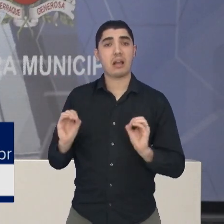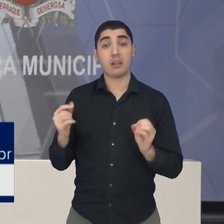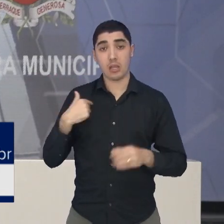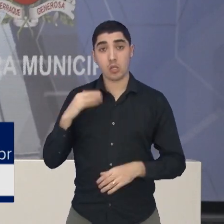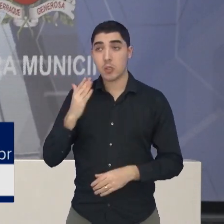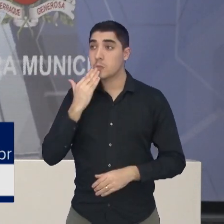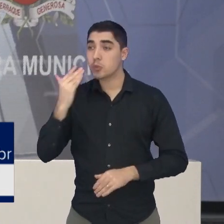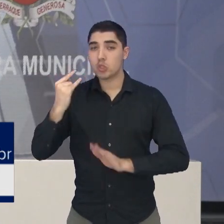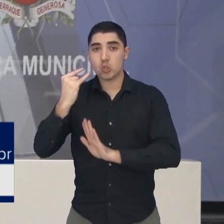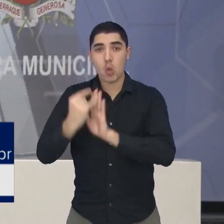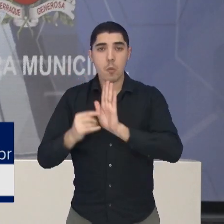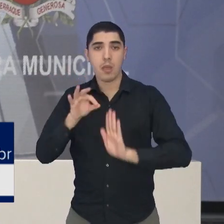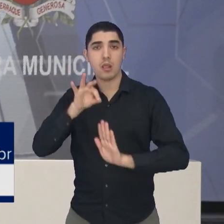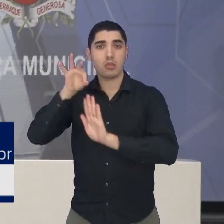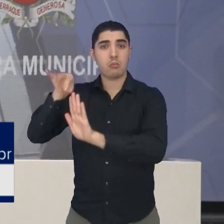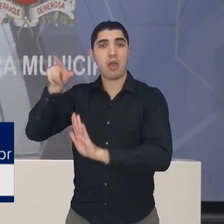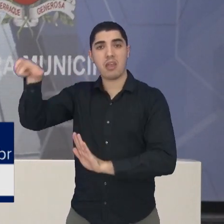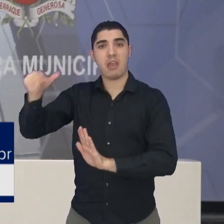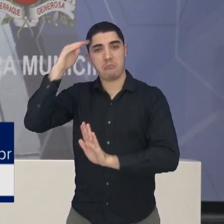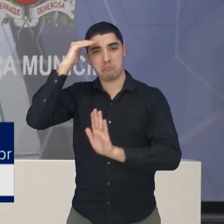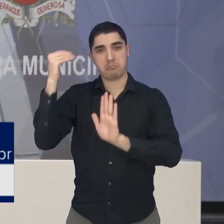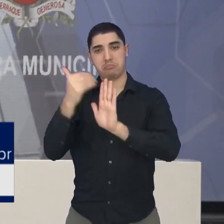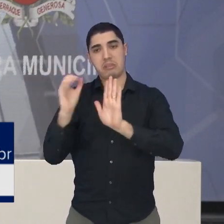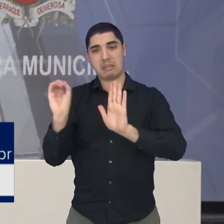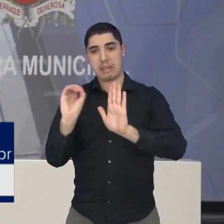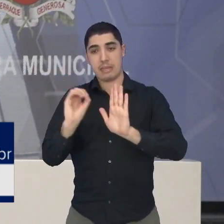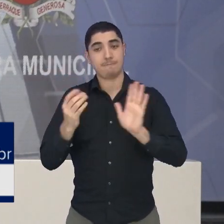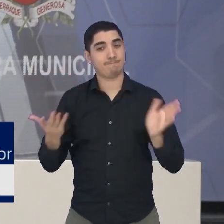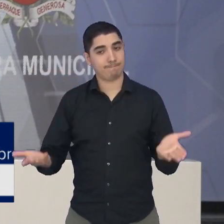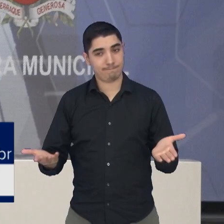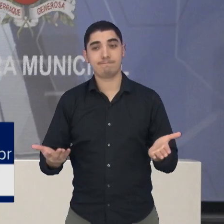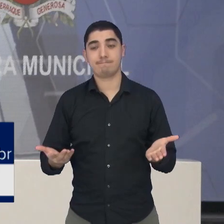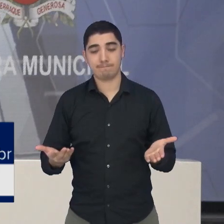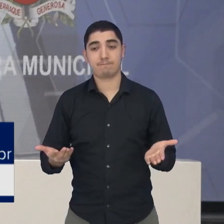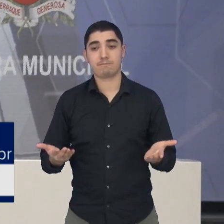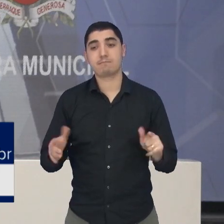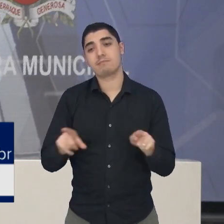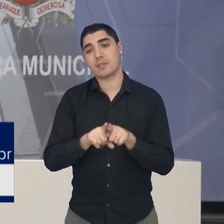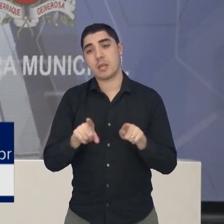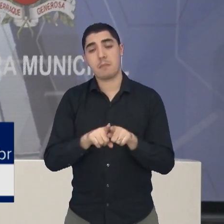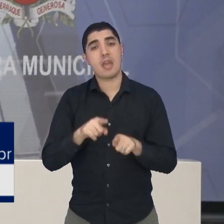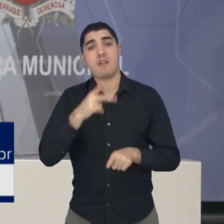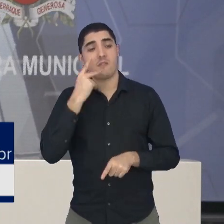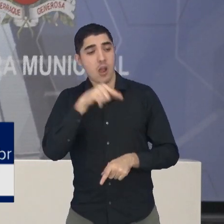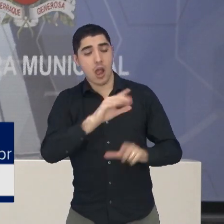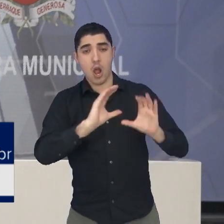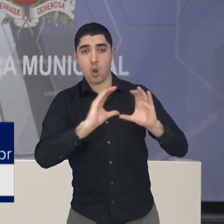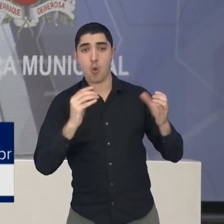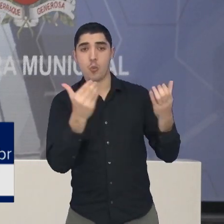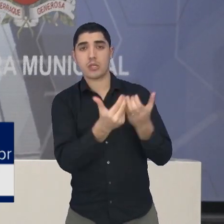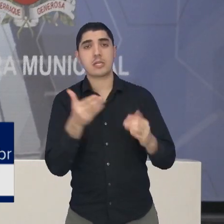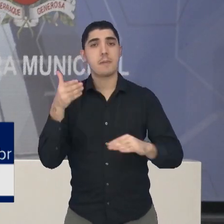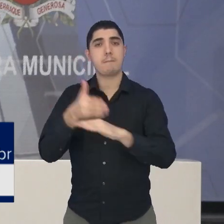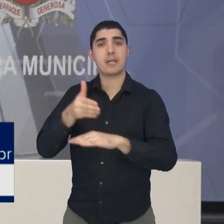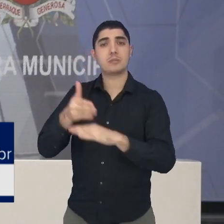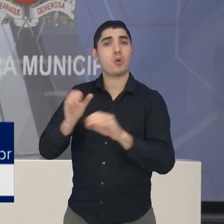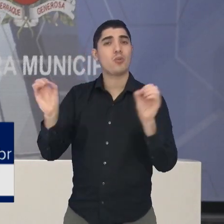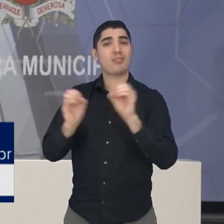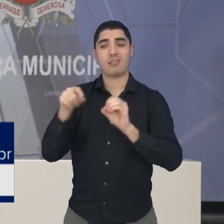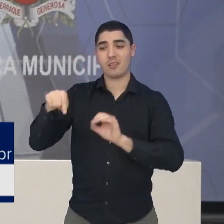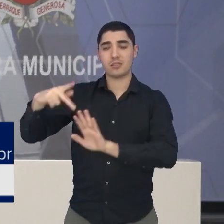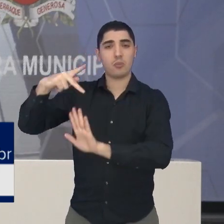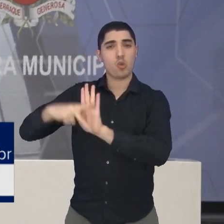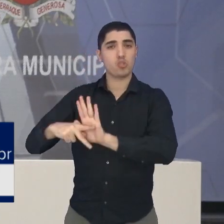Norma urbanística e ambiental que não assegurou a participação comunitária em seu processo legislativo, tampouco foi